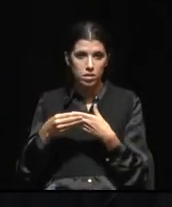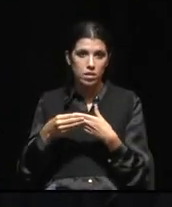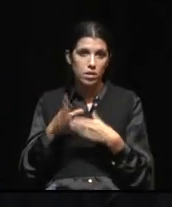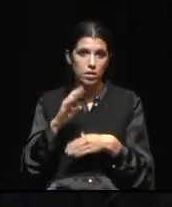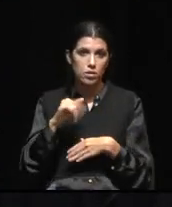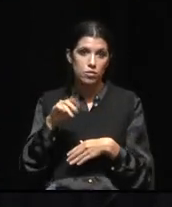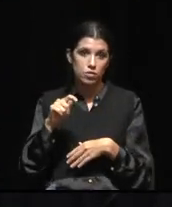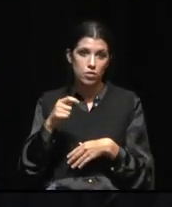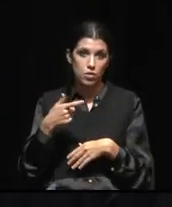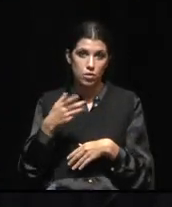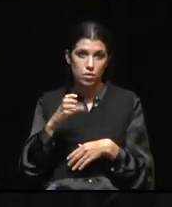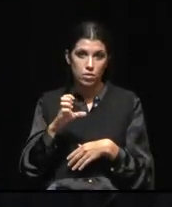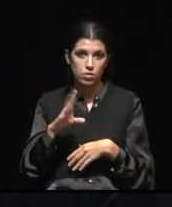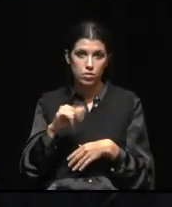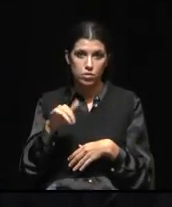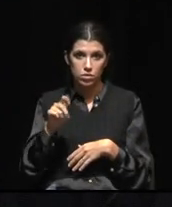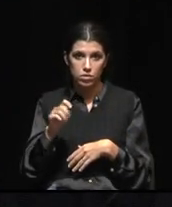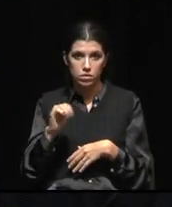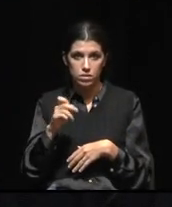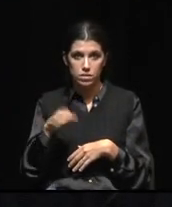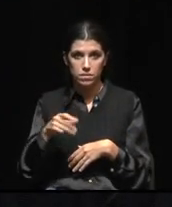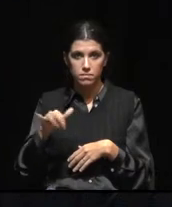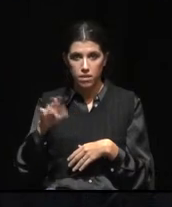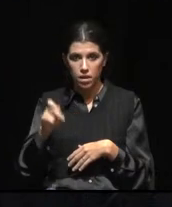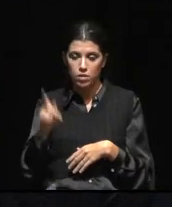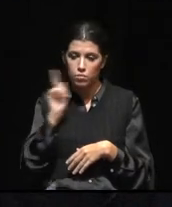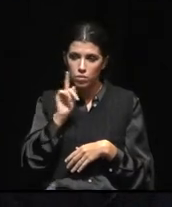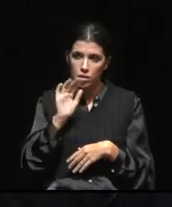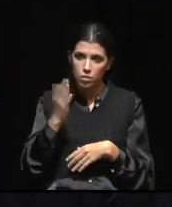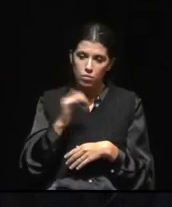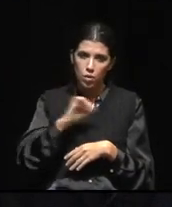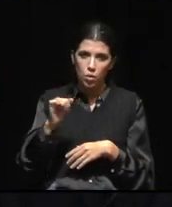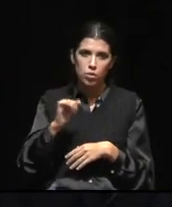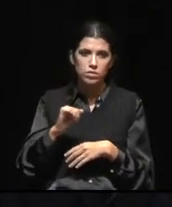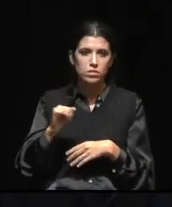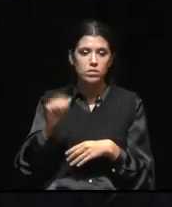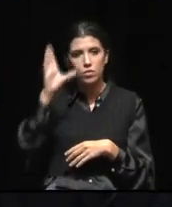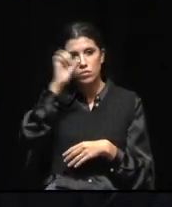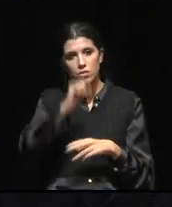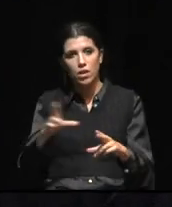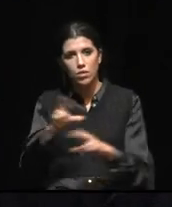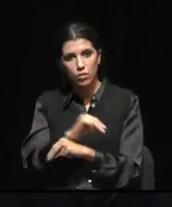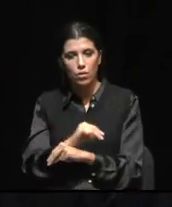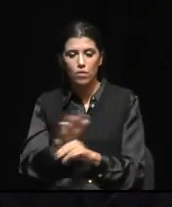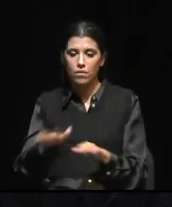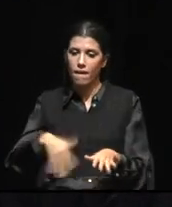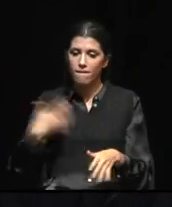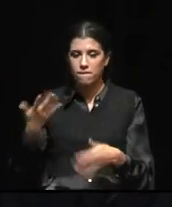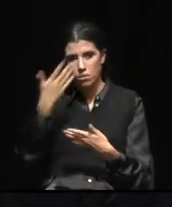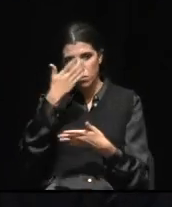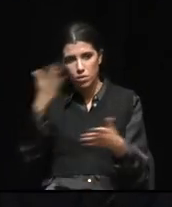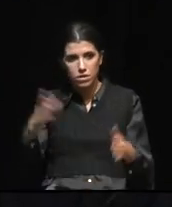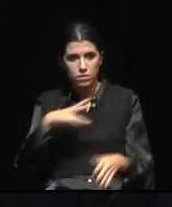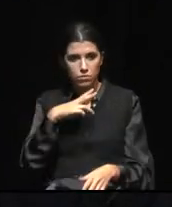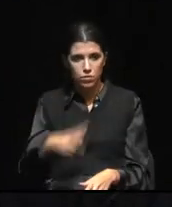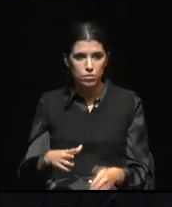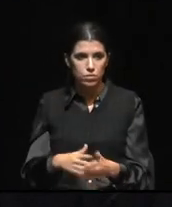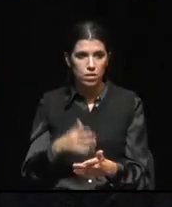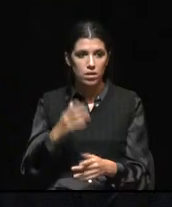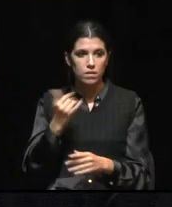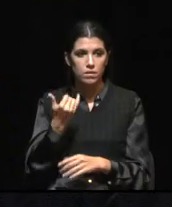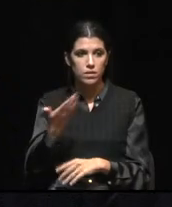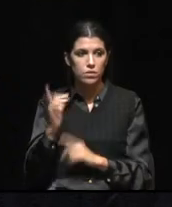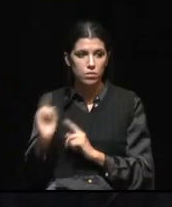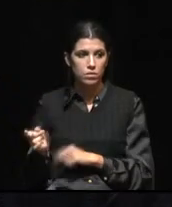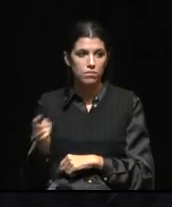Jorge Sampaio veia a ser determinante na luta contra o estado novo e na implementação da democracia e do estado de direito no nosso país 21 de março